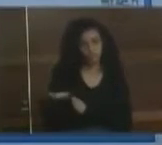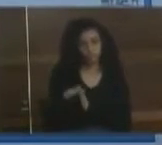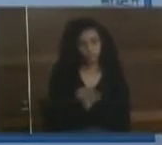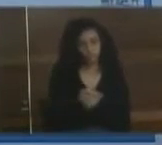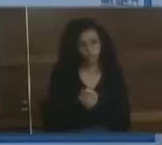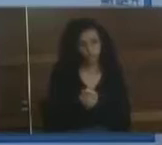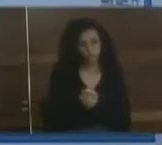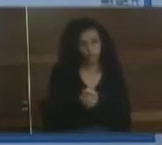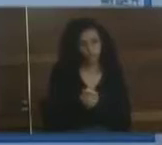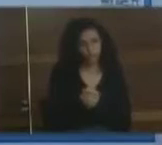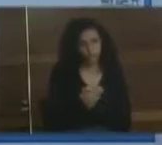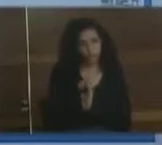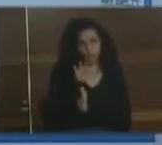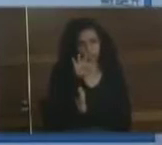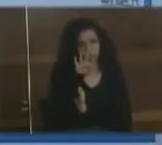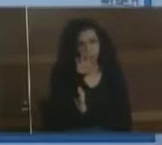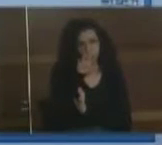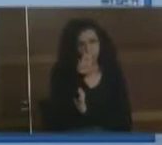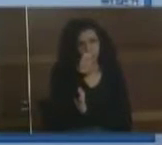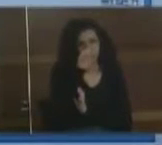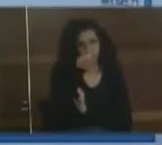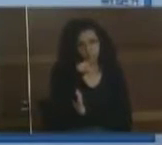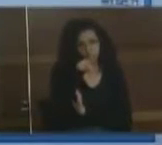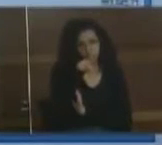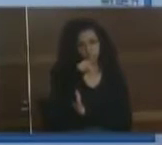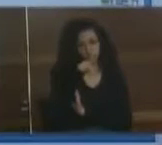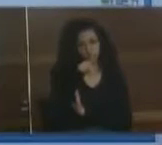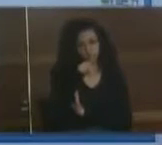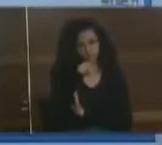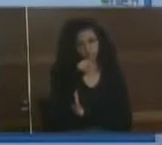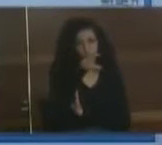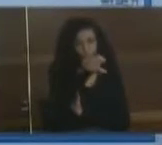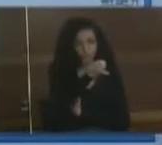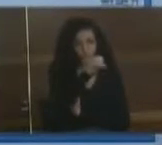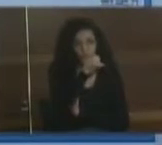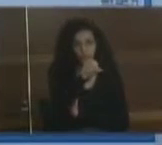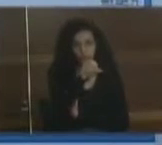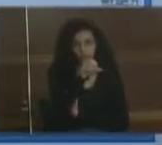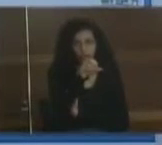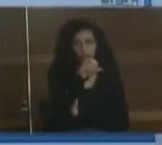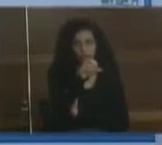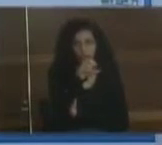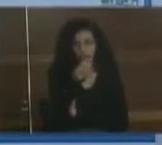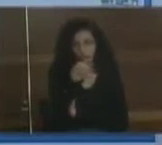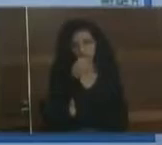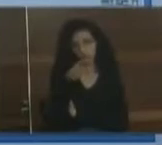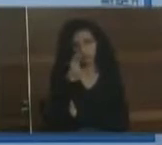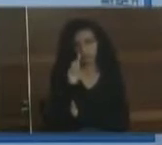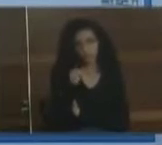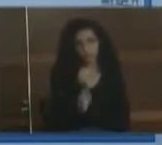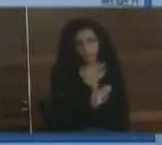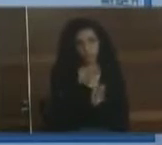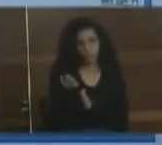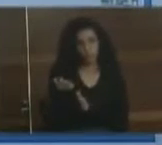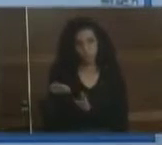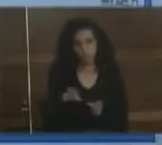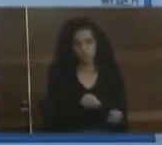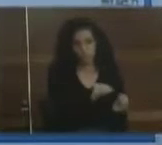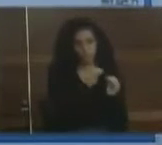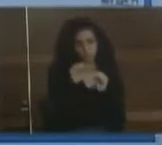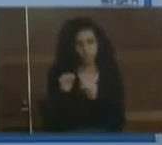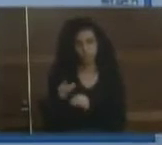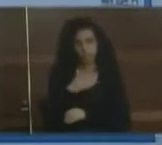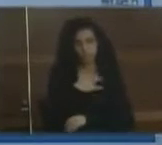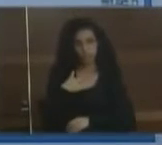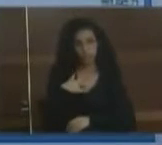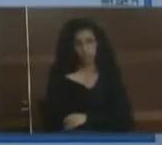mil happyful não especial do petróleo 993 mil transferência do recurso do